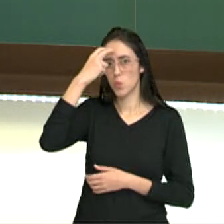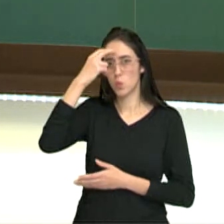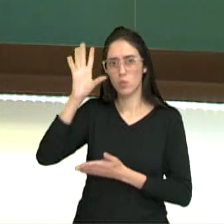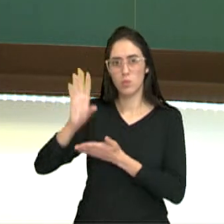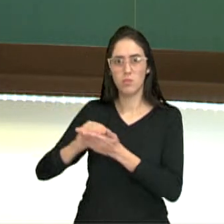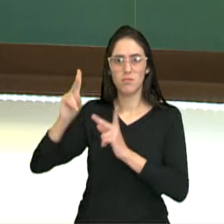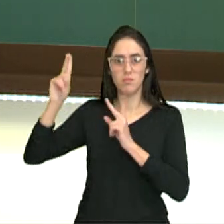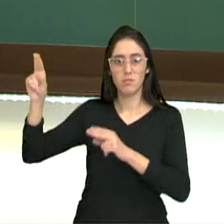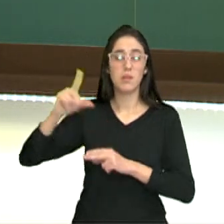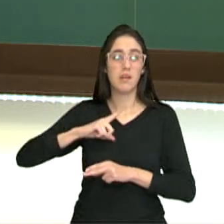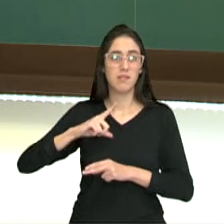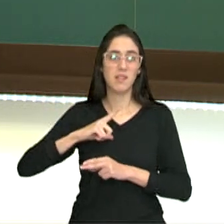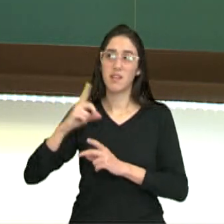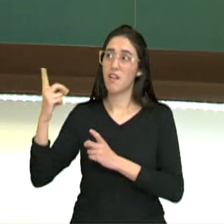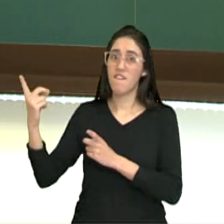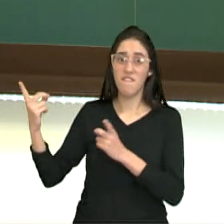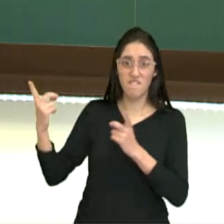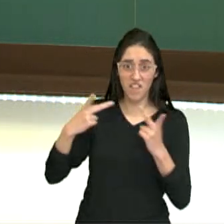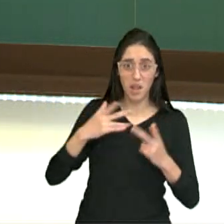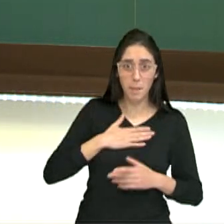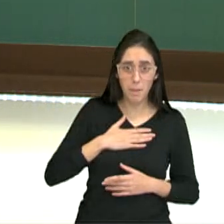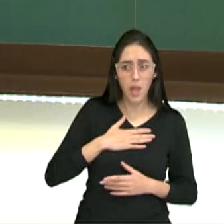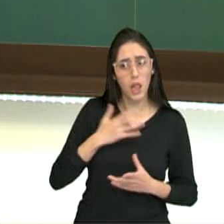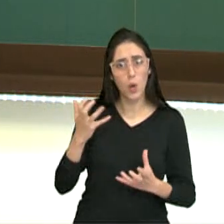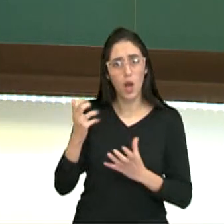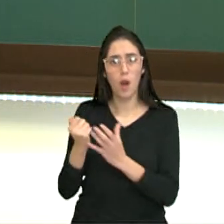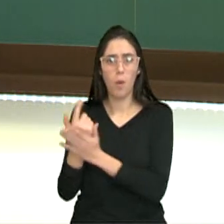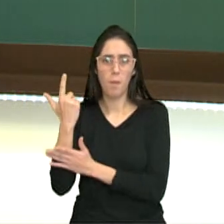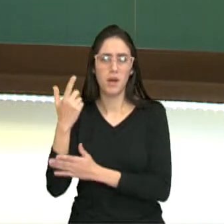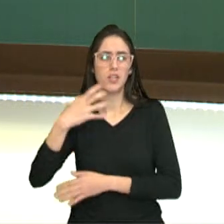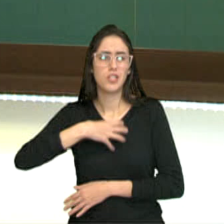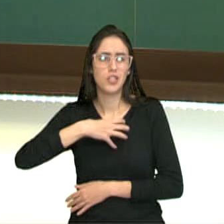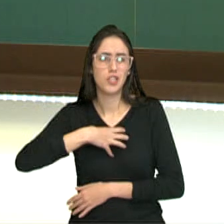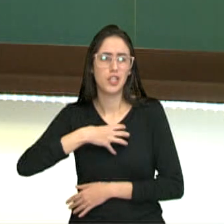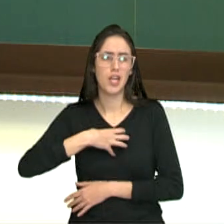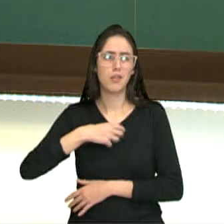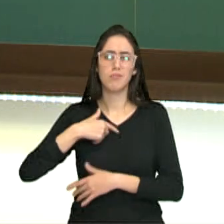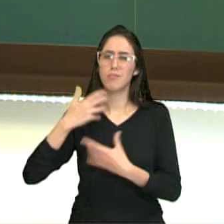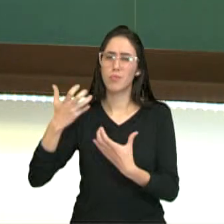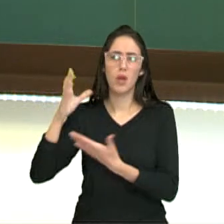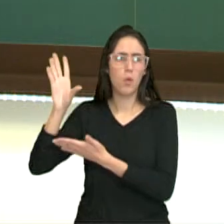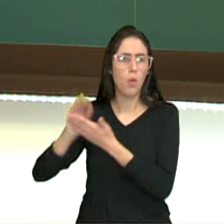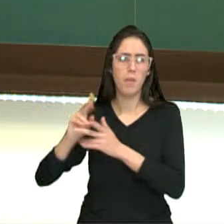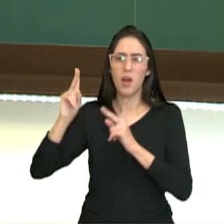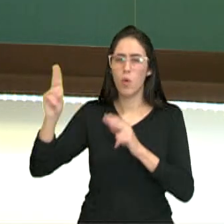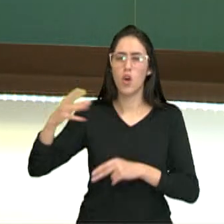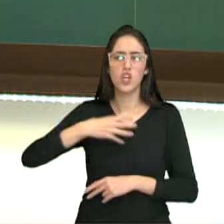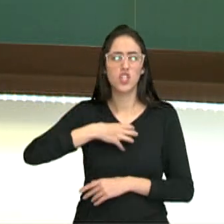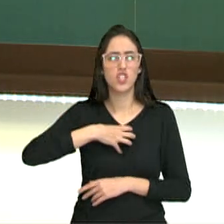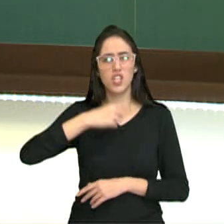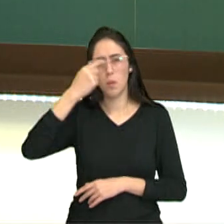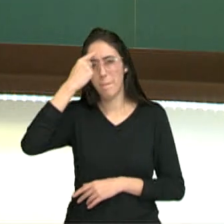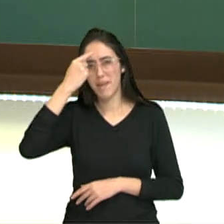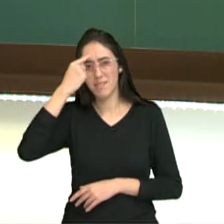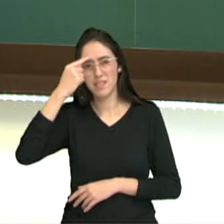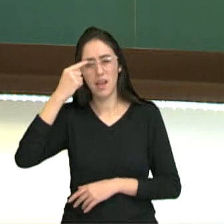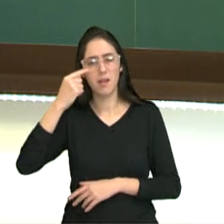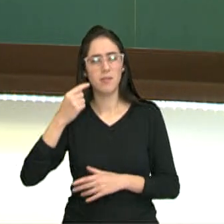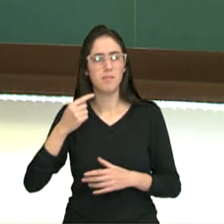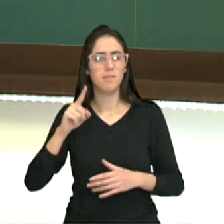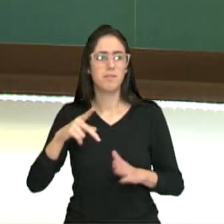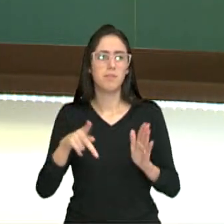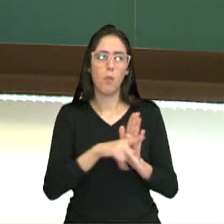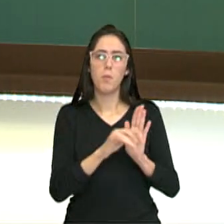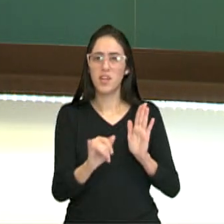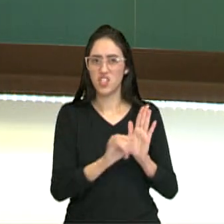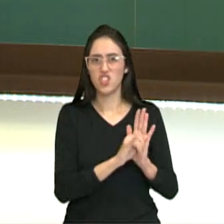sendo vendido para mim. Então não somente a música, mas também o estilo, tá? Uma forma de pensar que remete à identidade, por